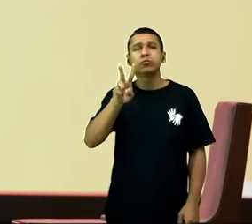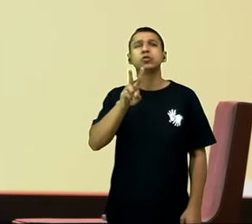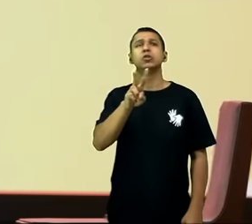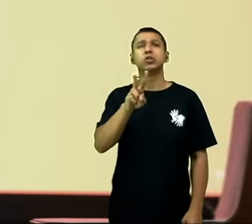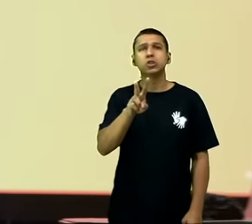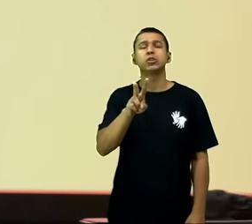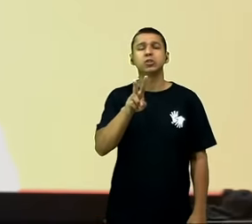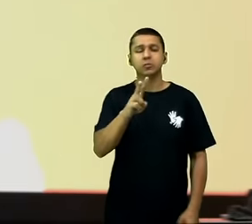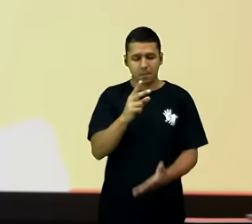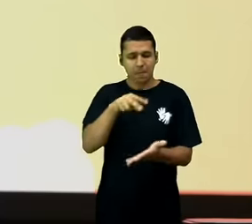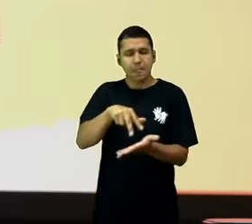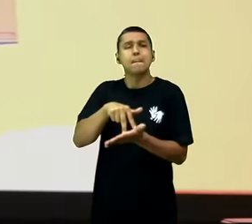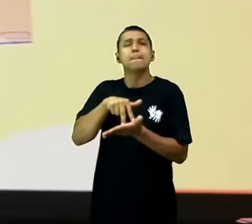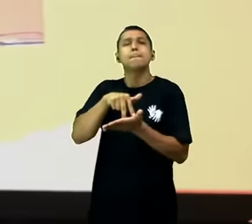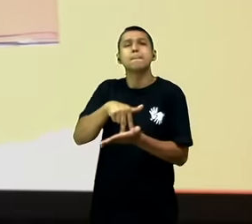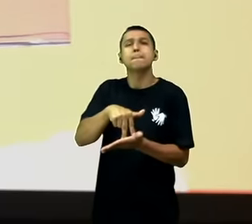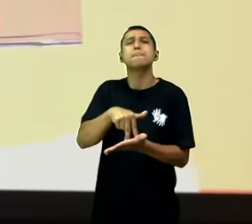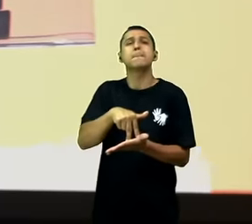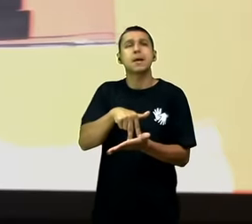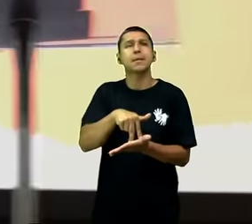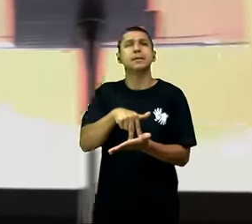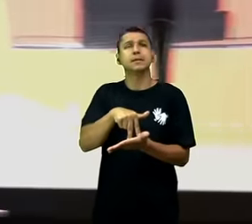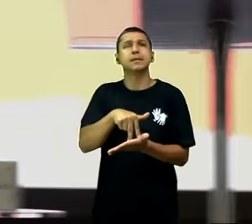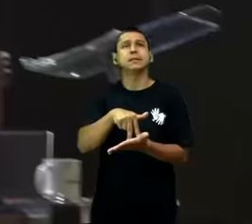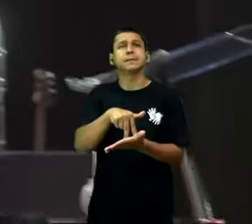é permanecer.